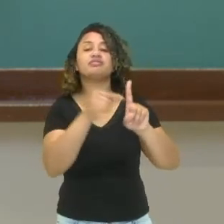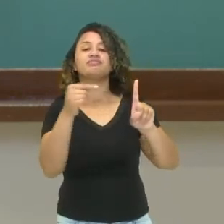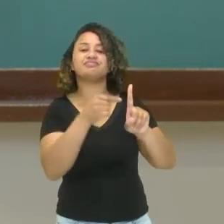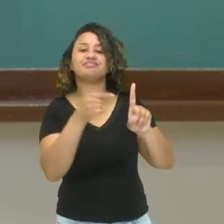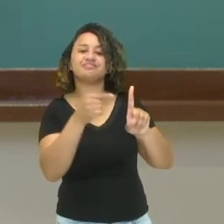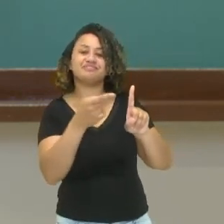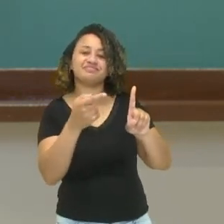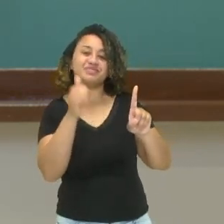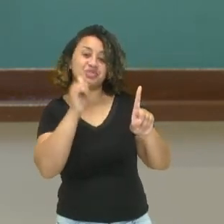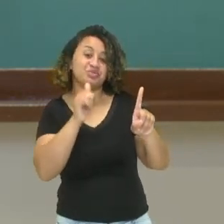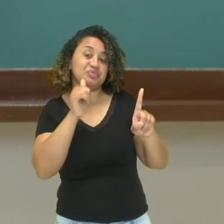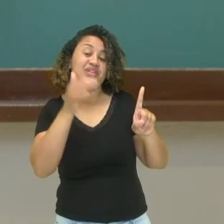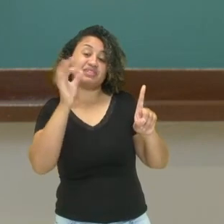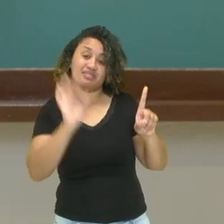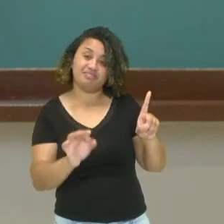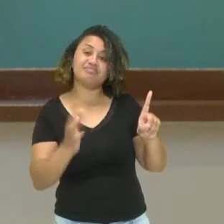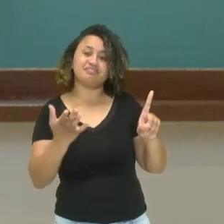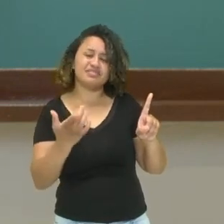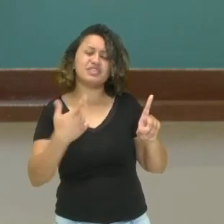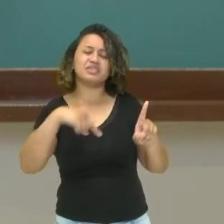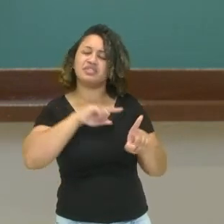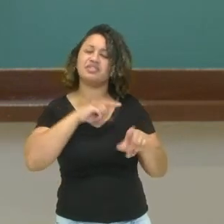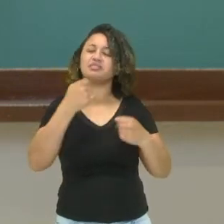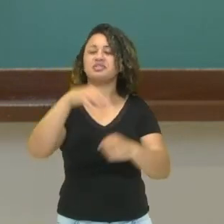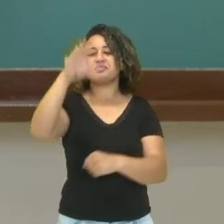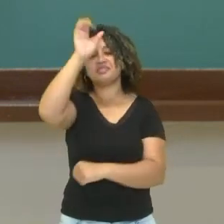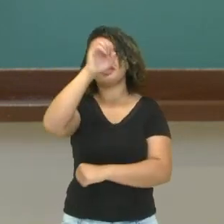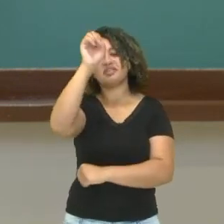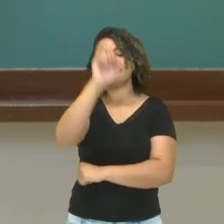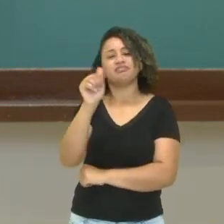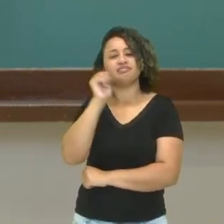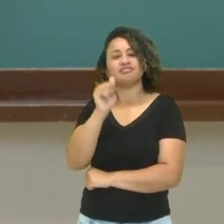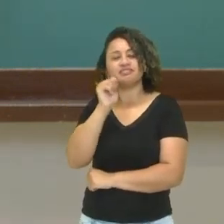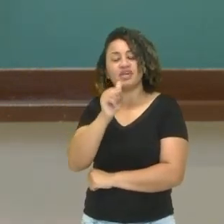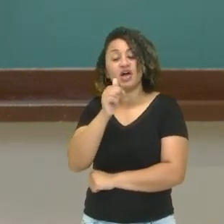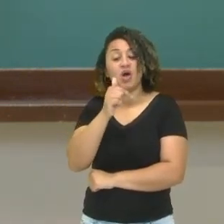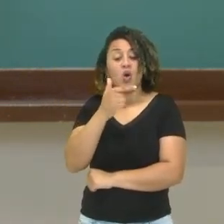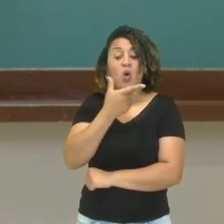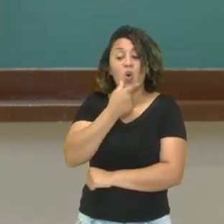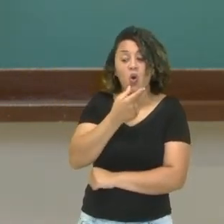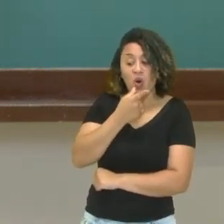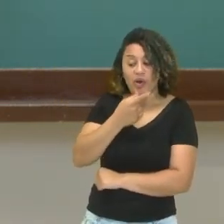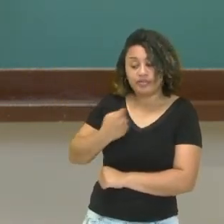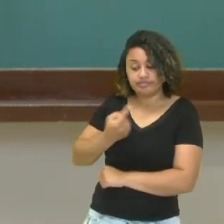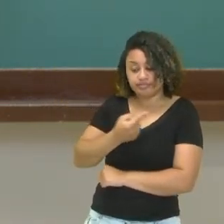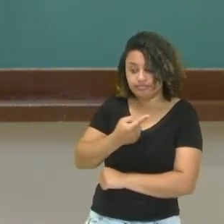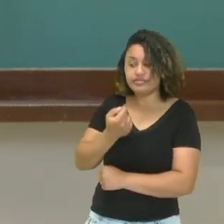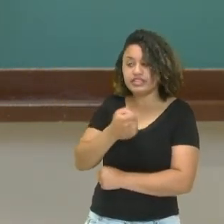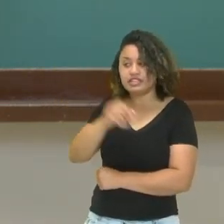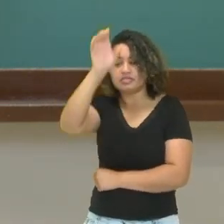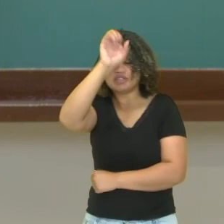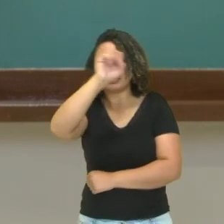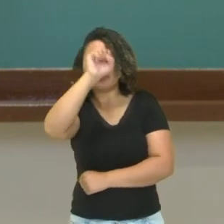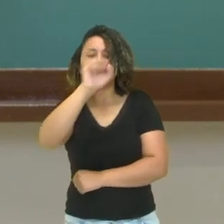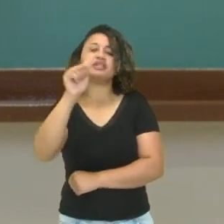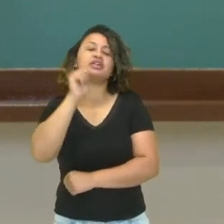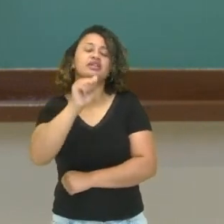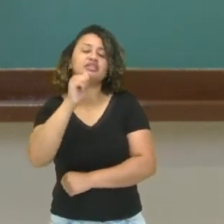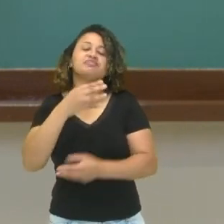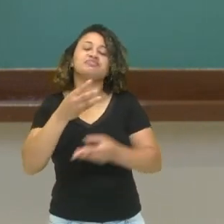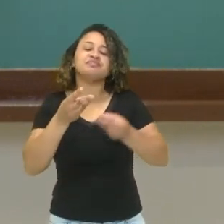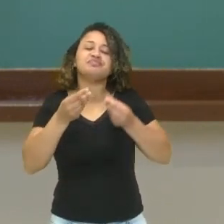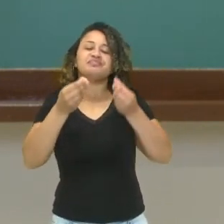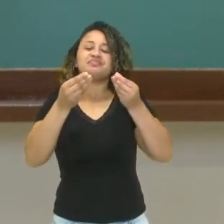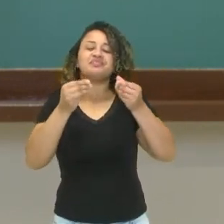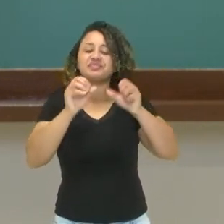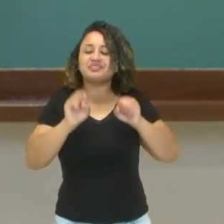uma mulher. Temos muito que aprender com as mulheres. Nós, homens, temos muito que aprender com as mulheres, com a sua sensibilidade, com a sua garra, com a